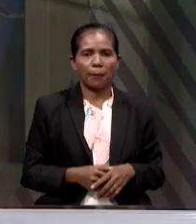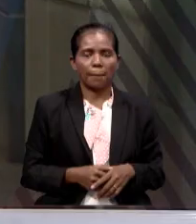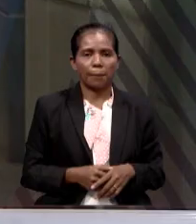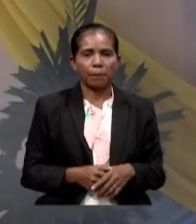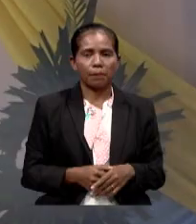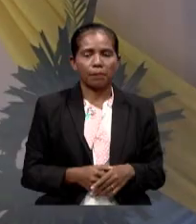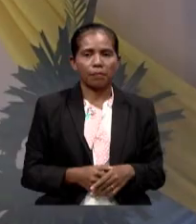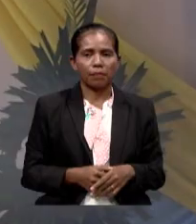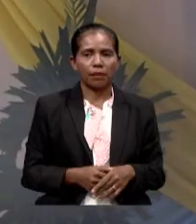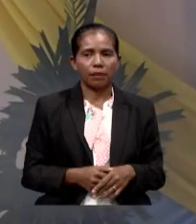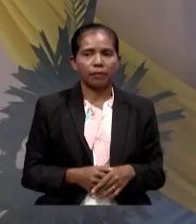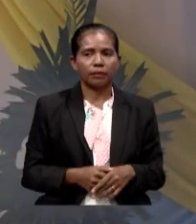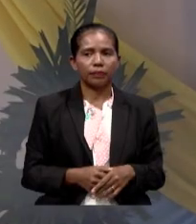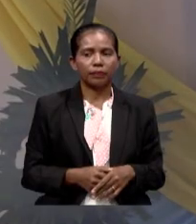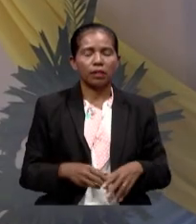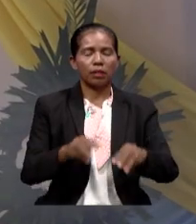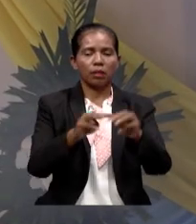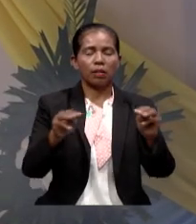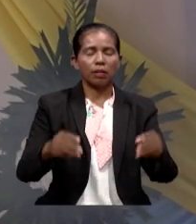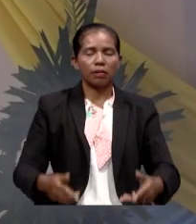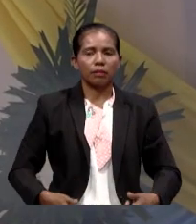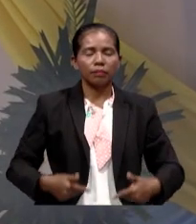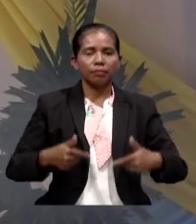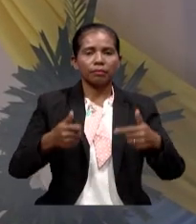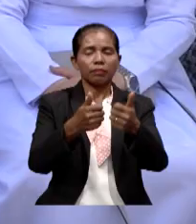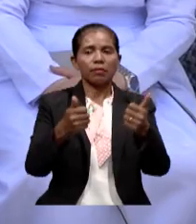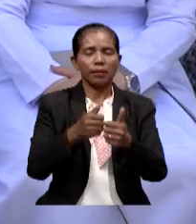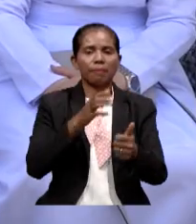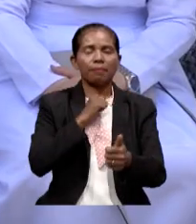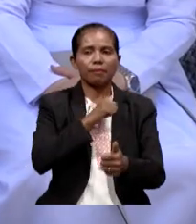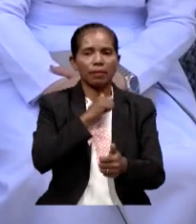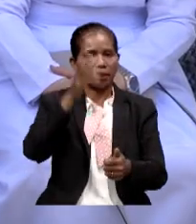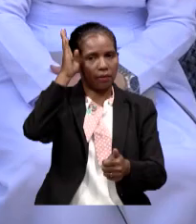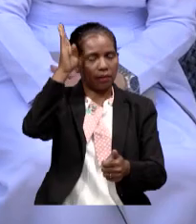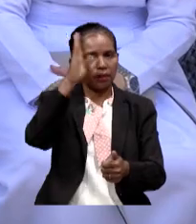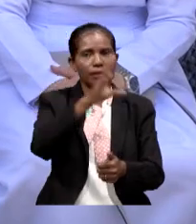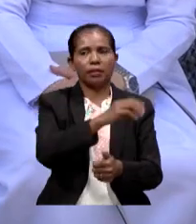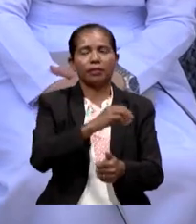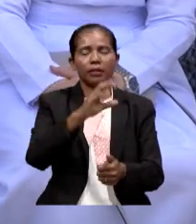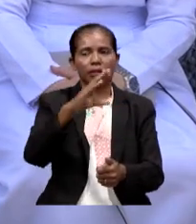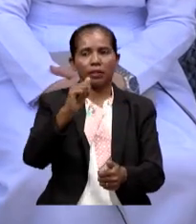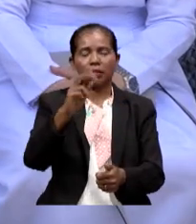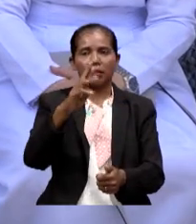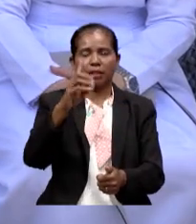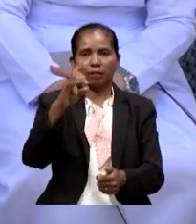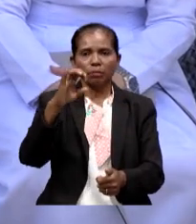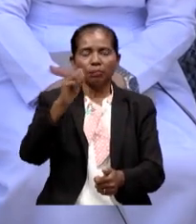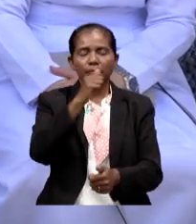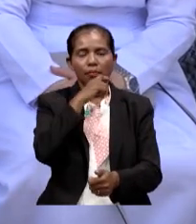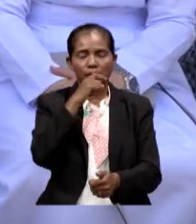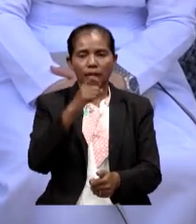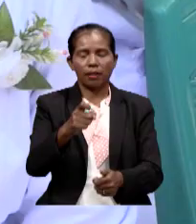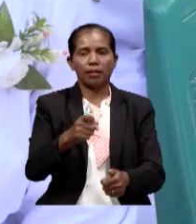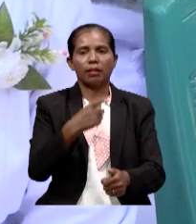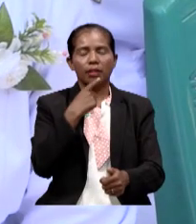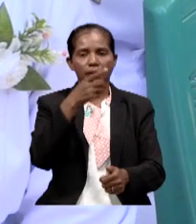Moris de comunidade, moris de instituição. Arcebispo Metropolitano de Dili, Dom Virgílio Cardeal do Carmo da Silva, SDB Hateten,